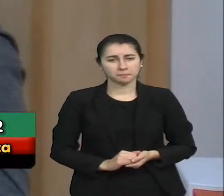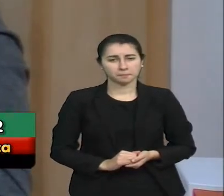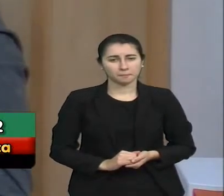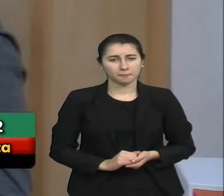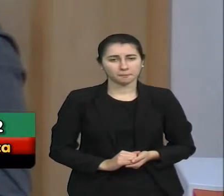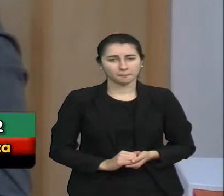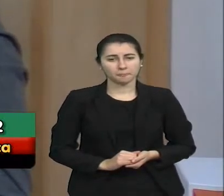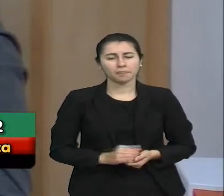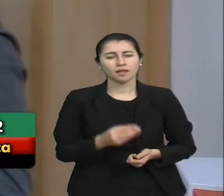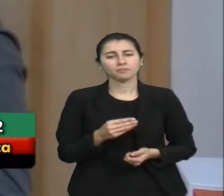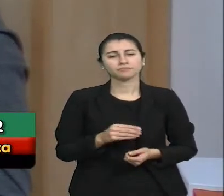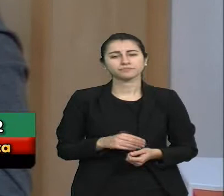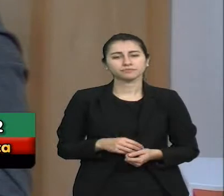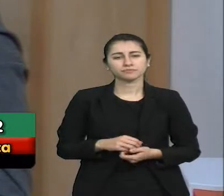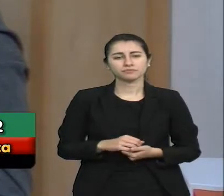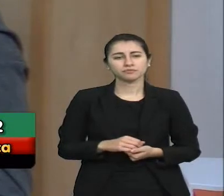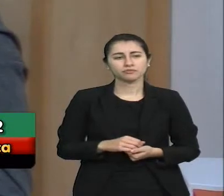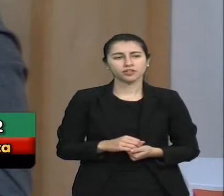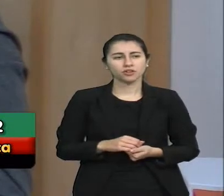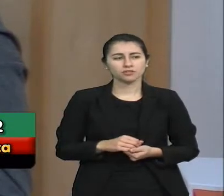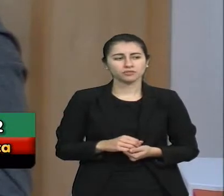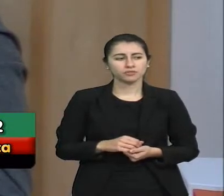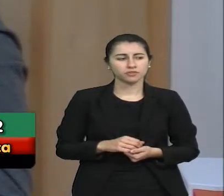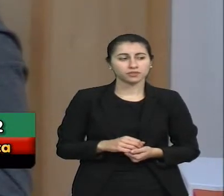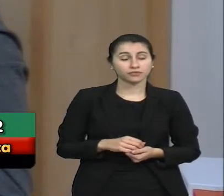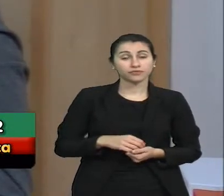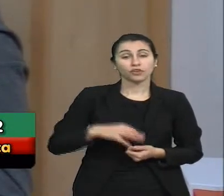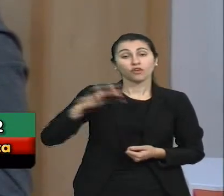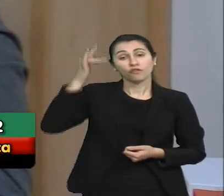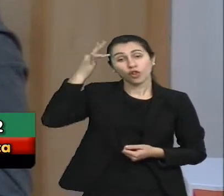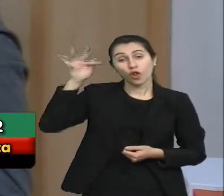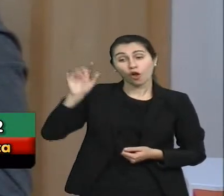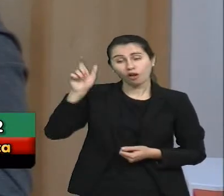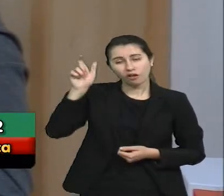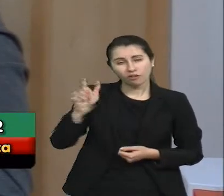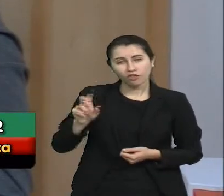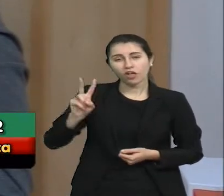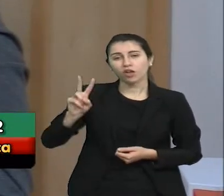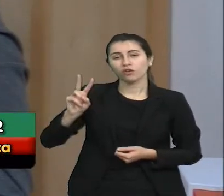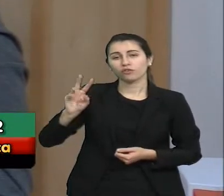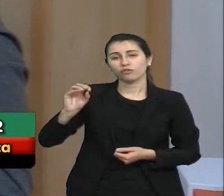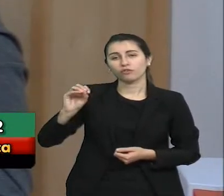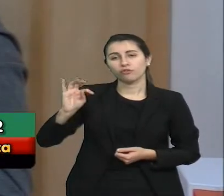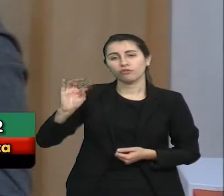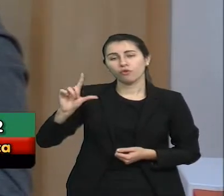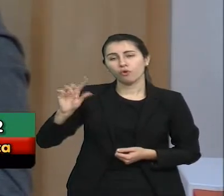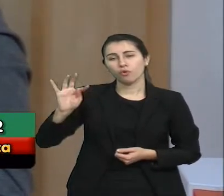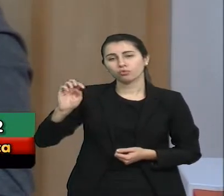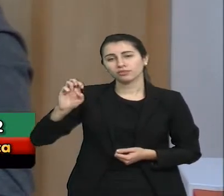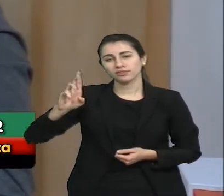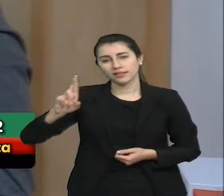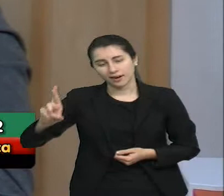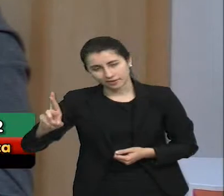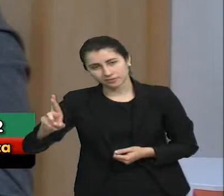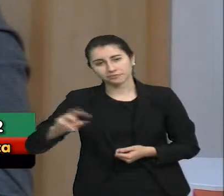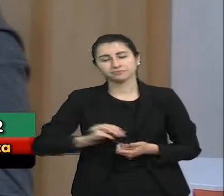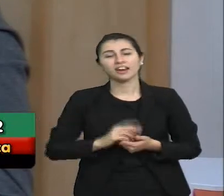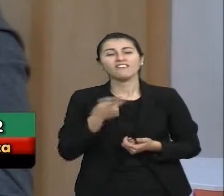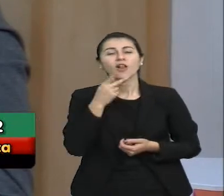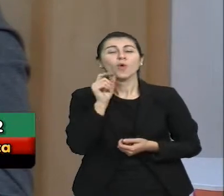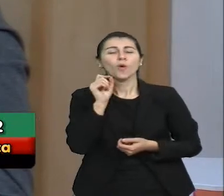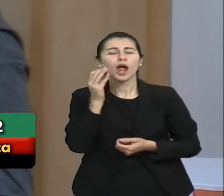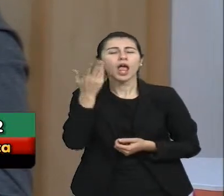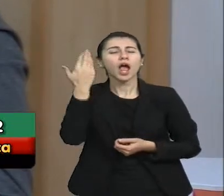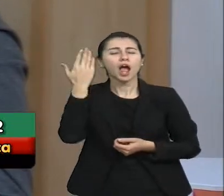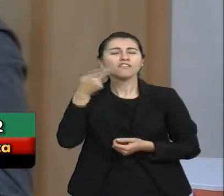Voltaire, que foi um filósofo do século passado, ele disse exatamente